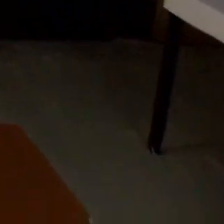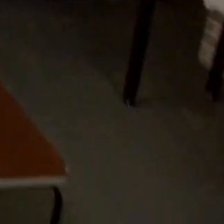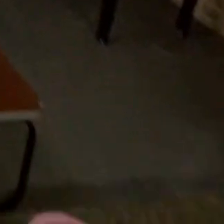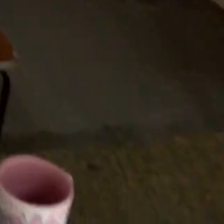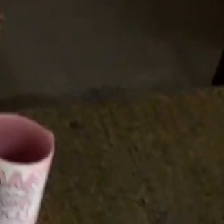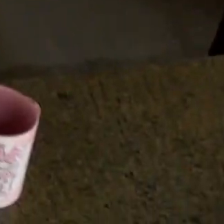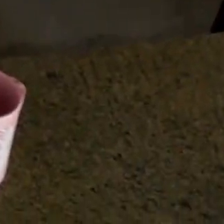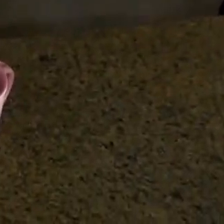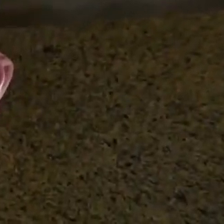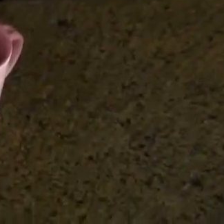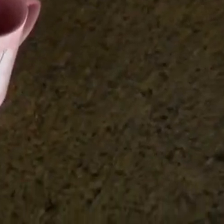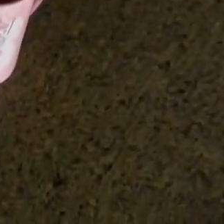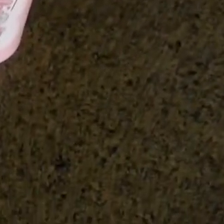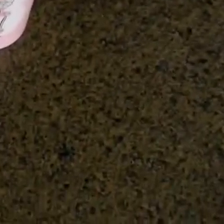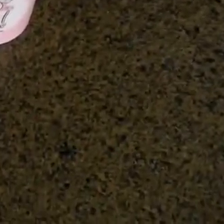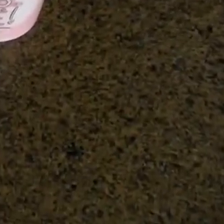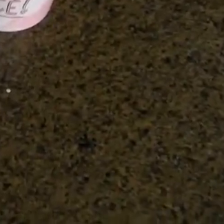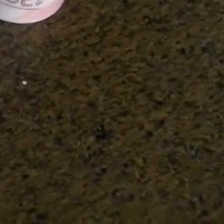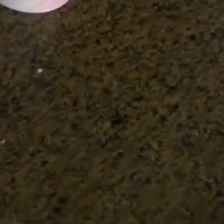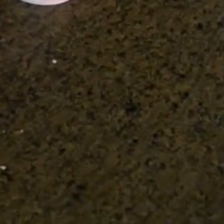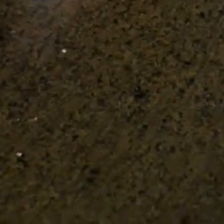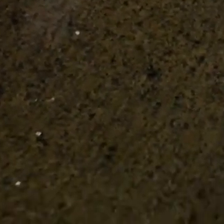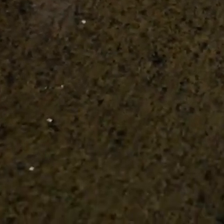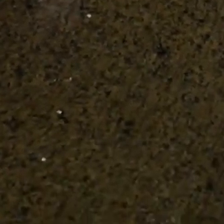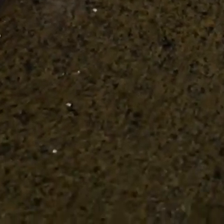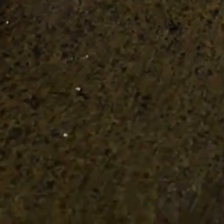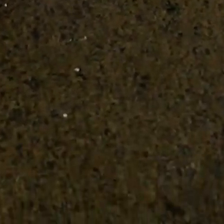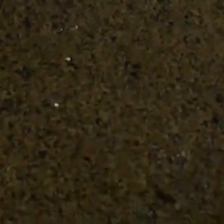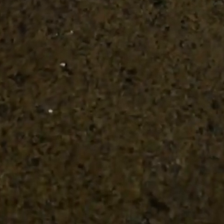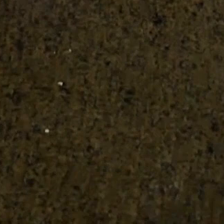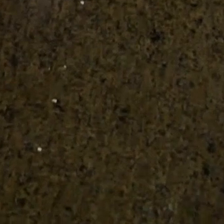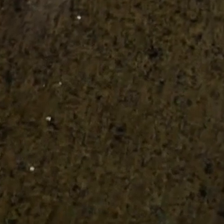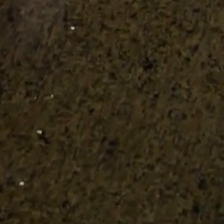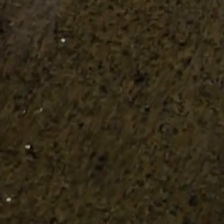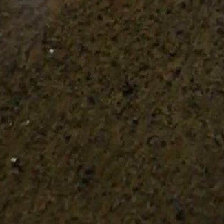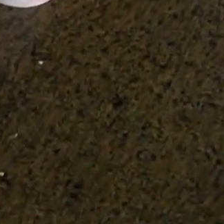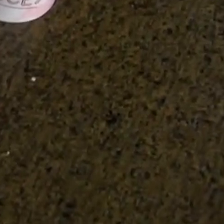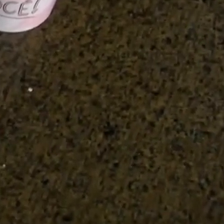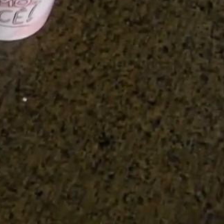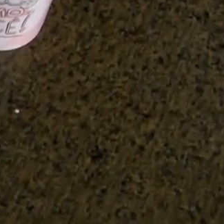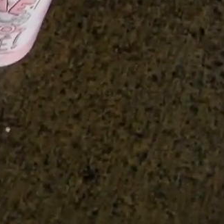Vou adicionar a minha bananinha.